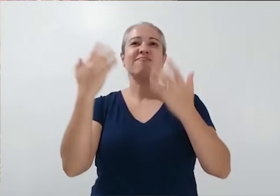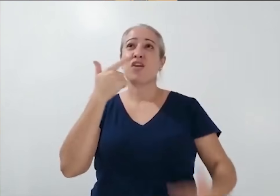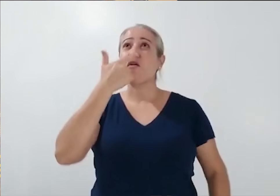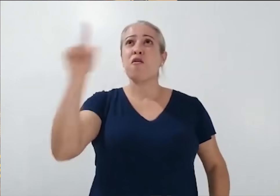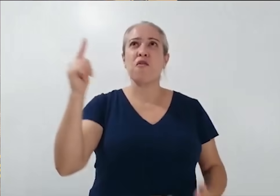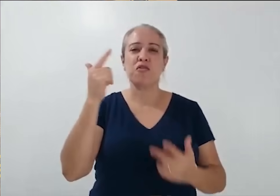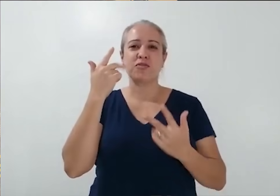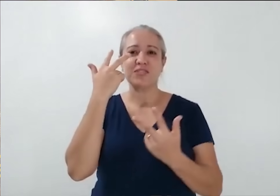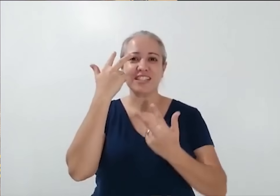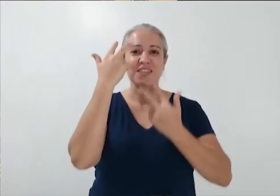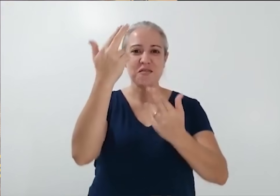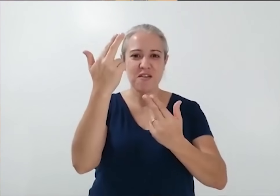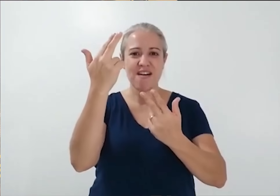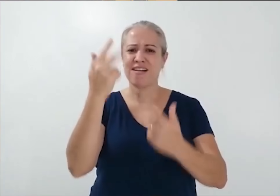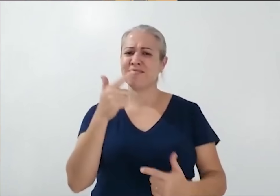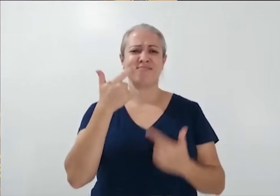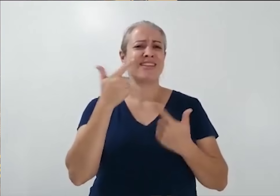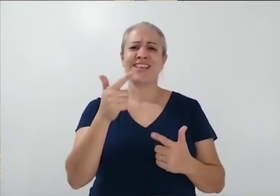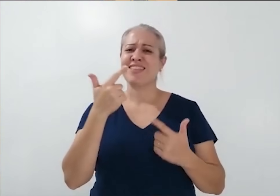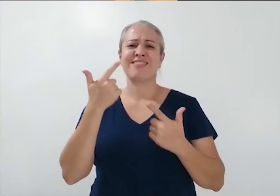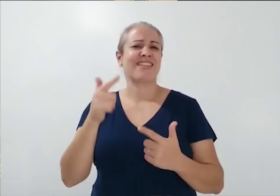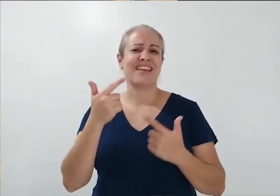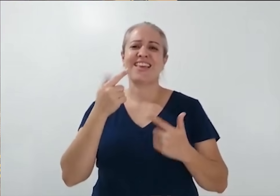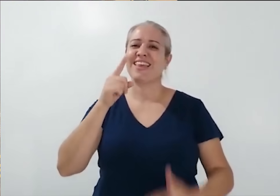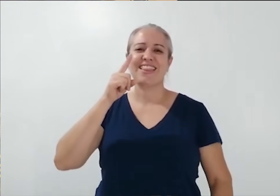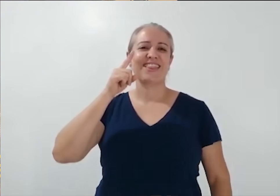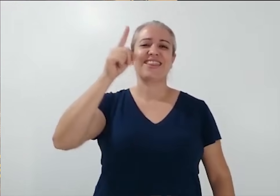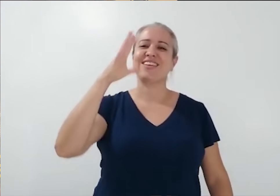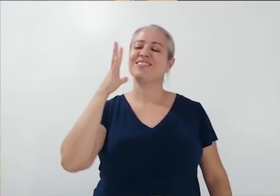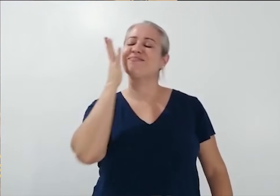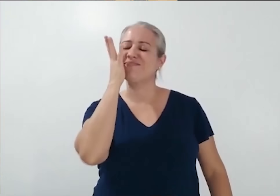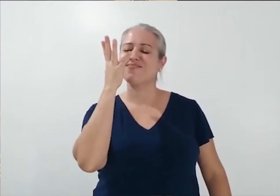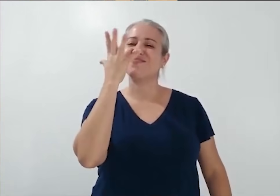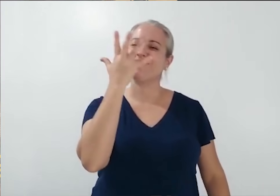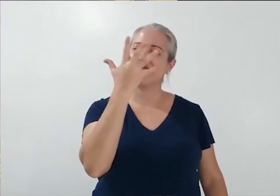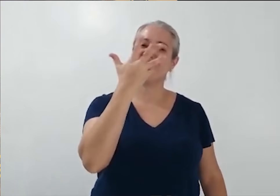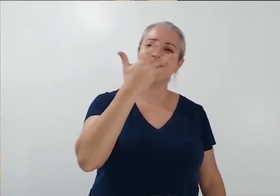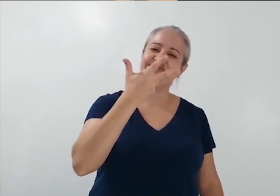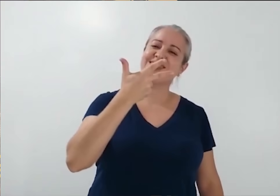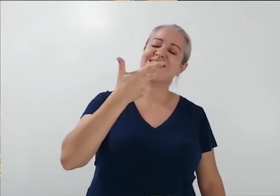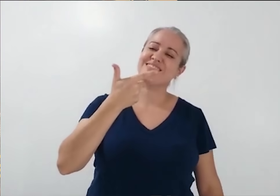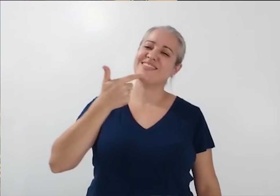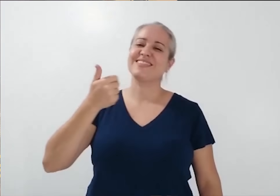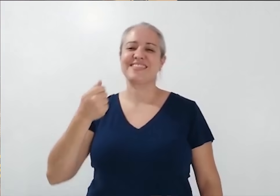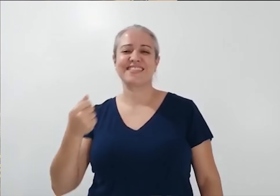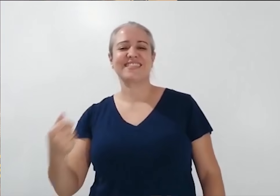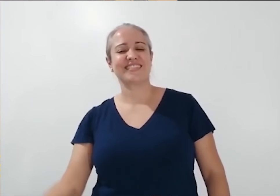incomparável é, jamais existirá um Deus além de ti. Tua beleza